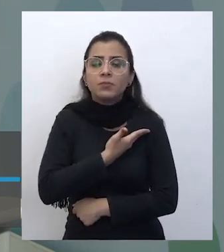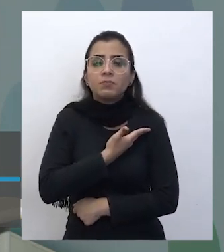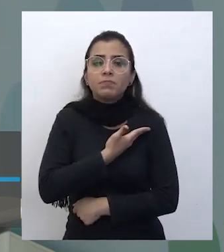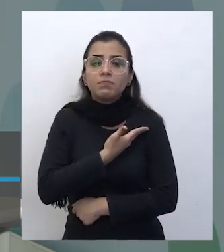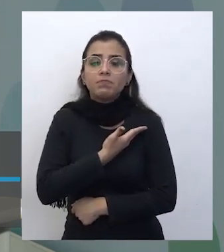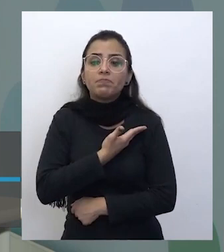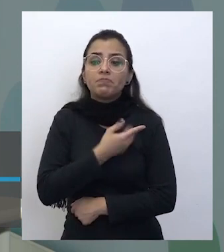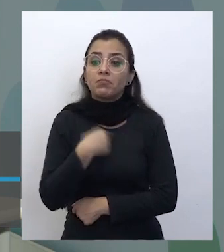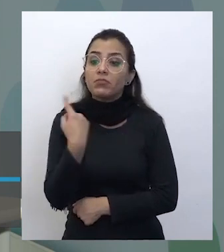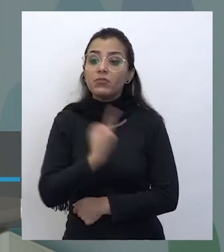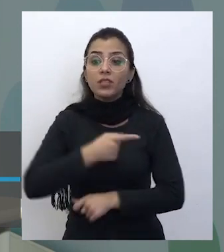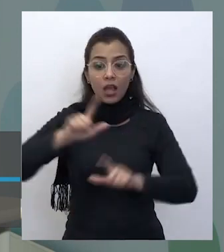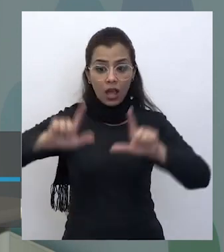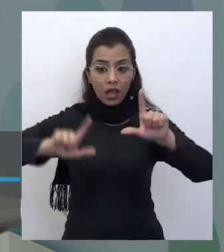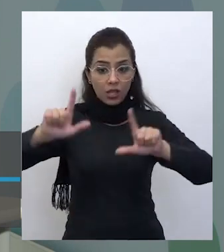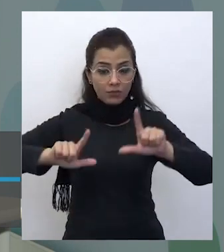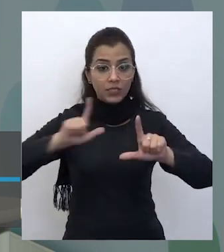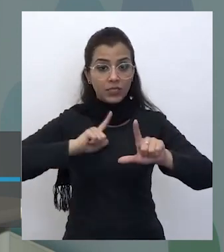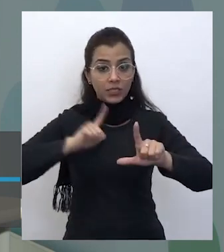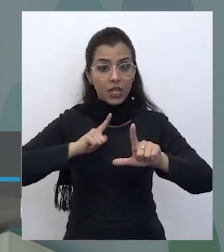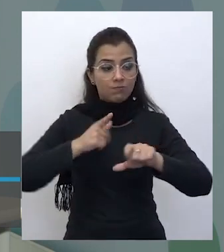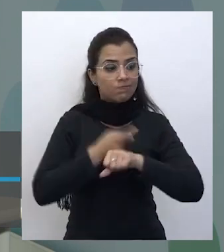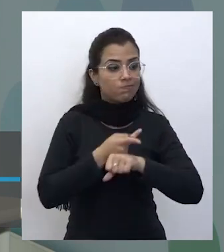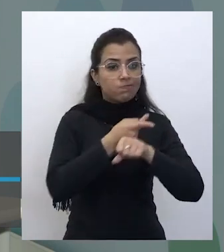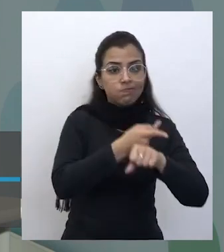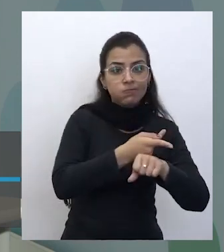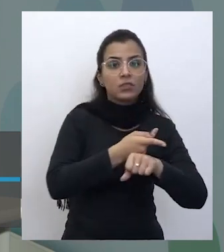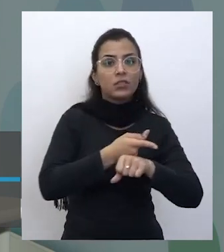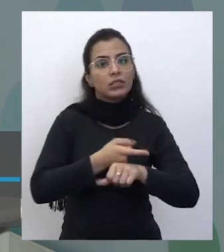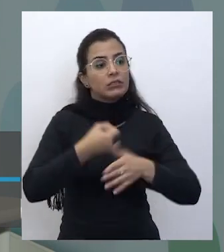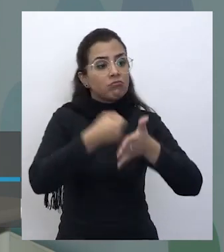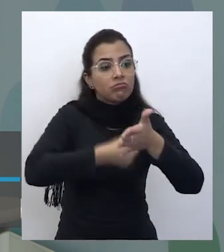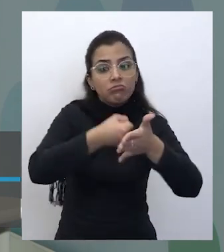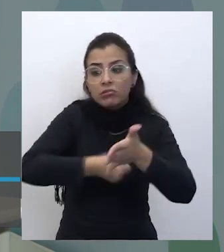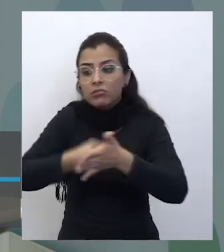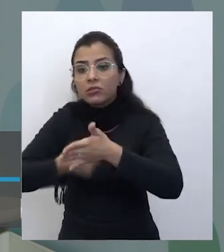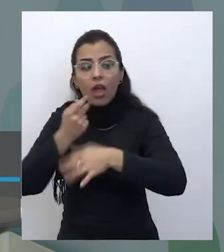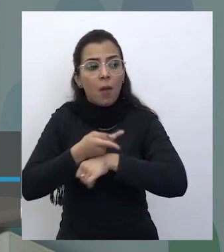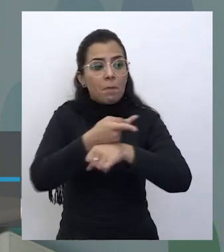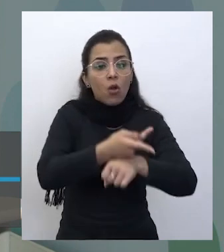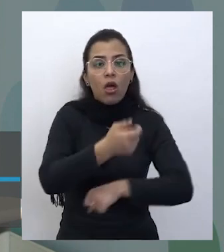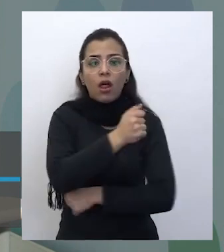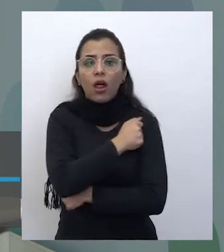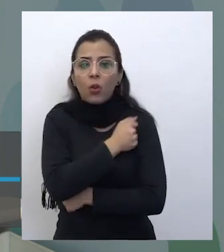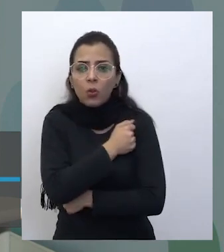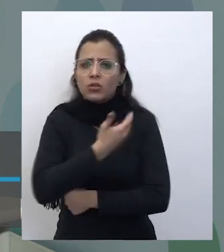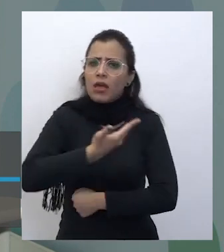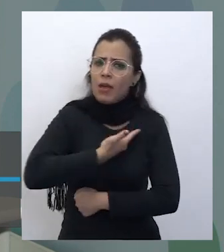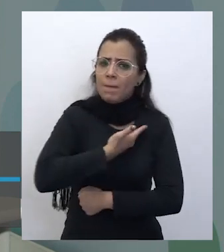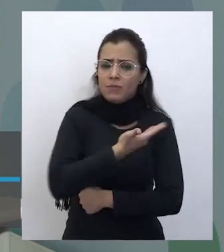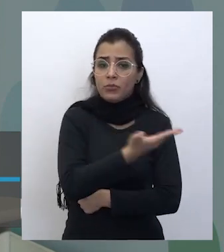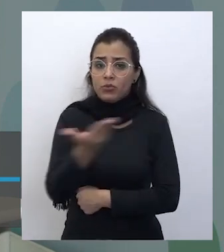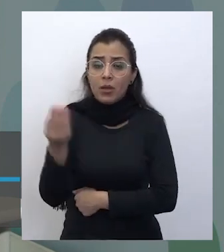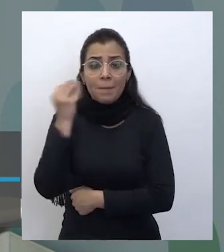A nossa Secretaria de Educação está chamando isso de busca ativa, ou seja, nós irmos atrás dos alunos, dos seus amigos